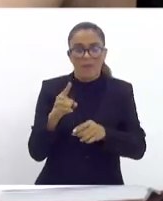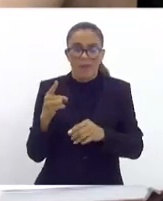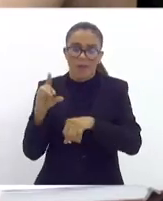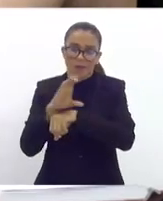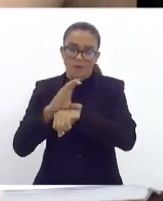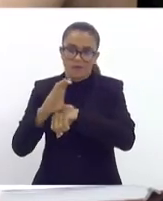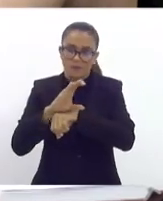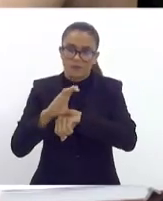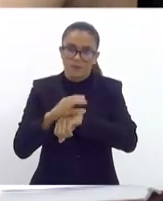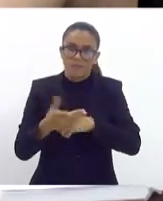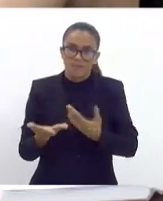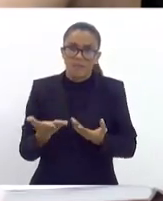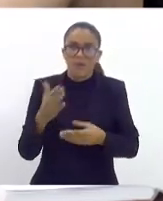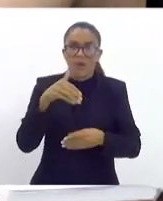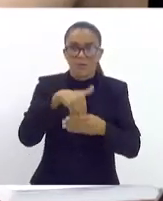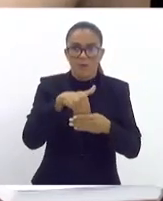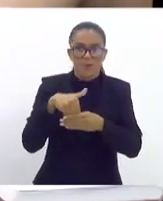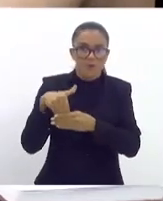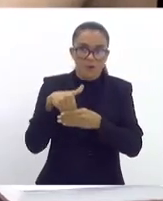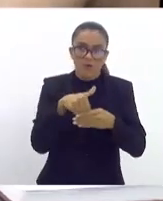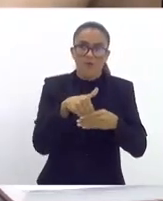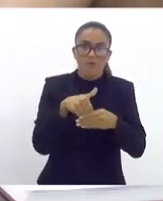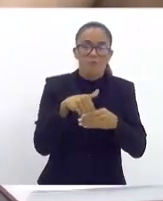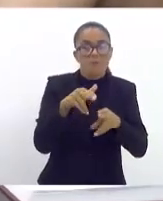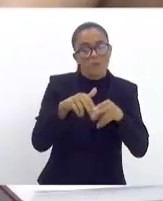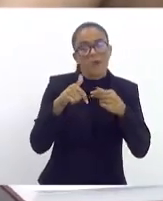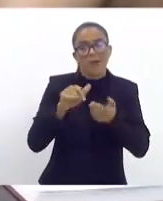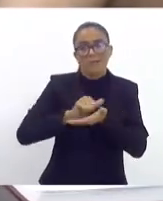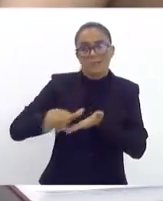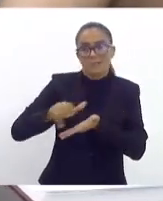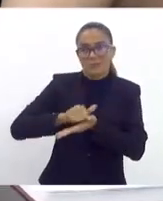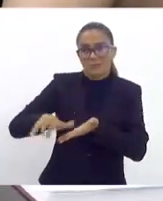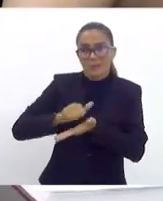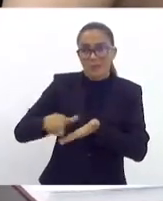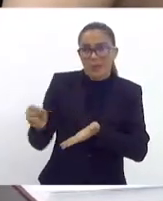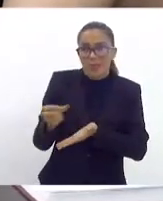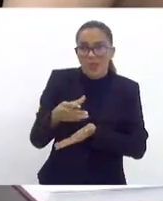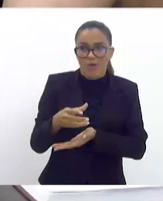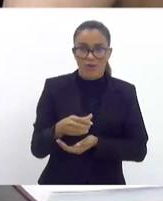Então o meu voto mais uma vez Aproveita